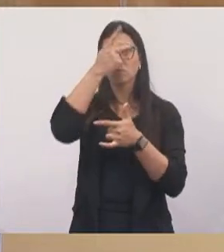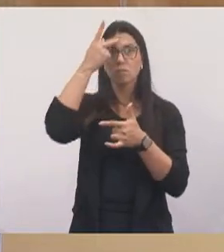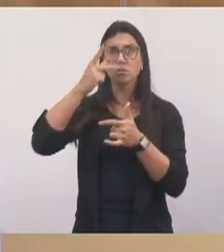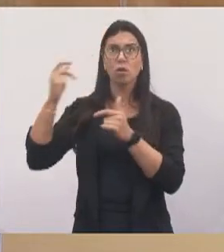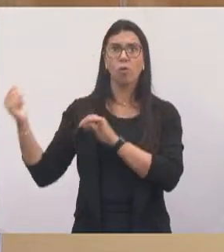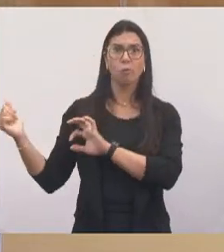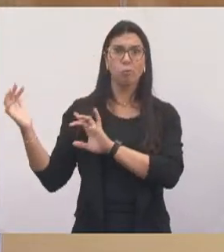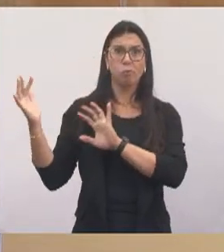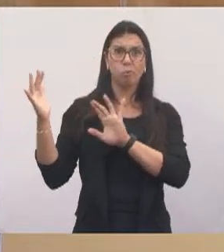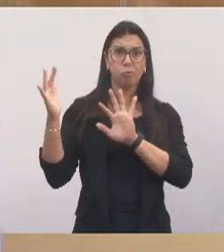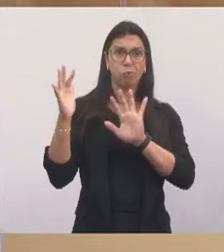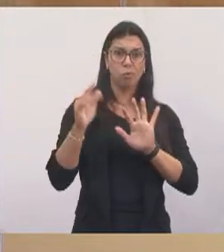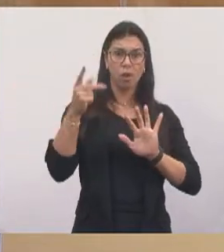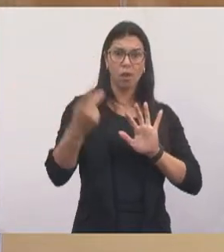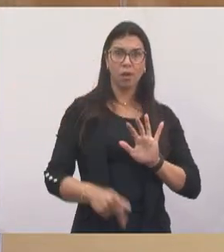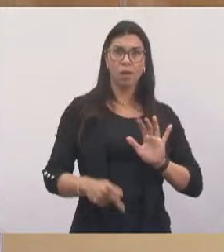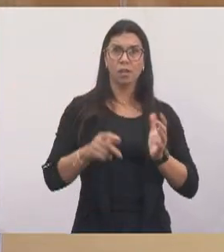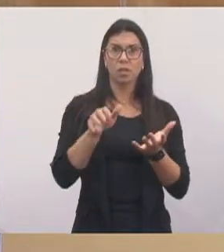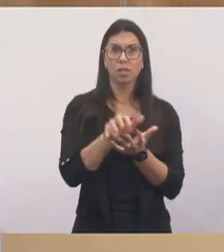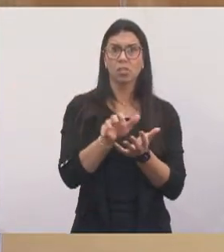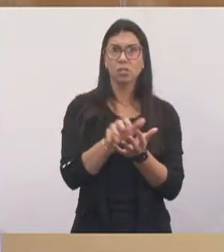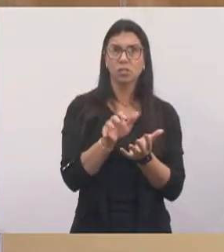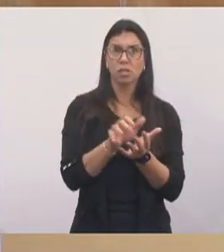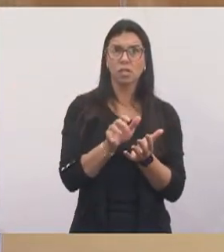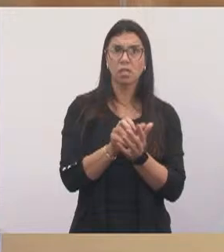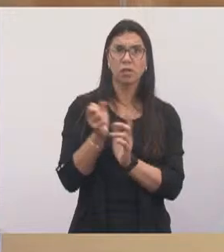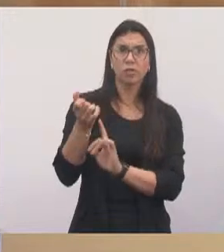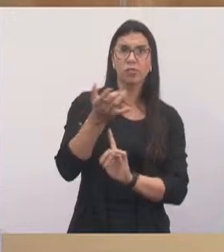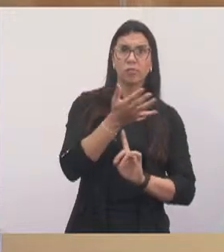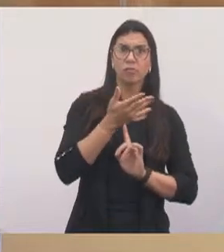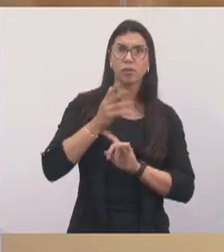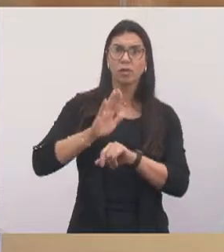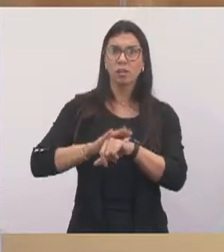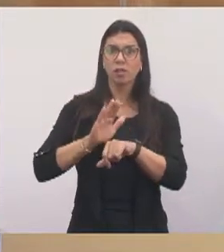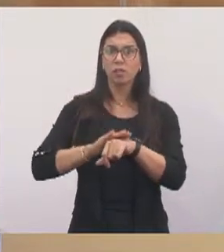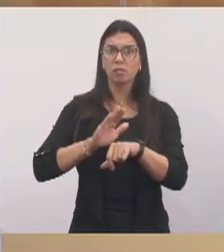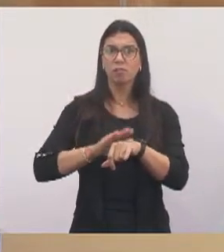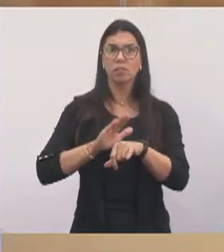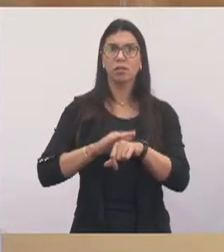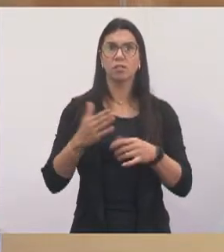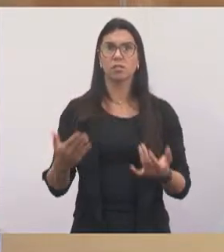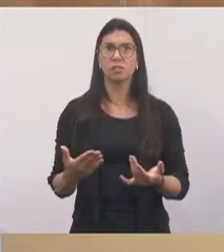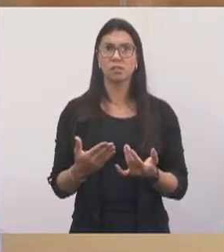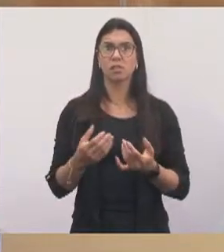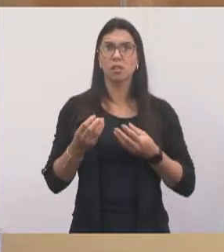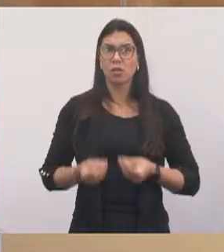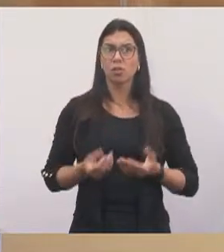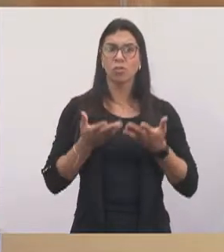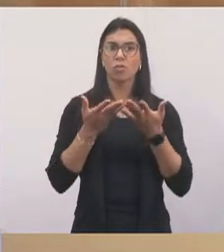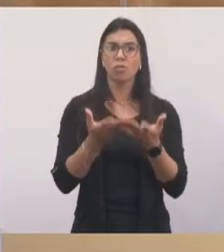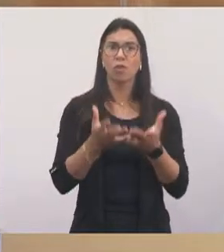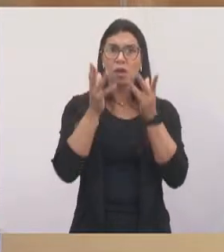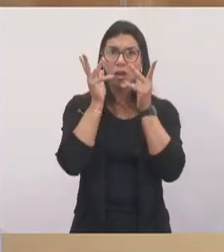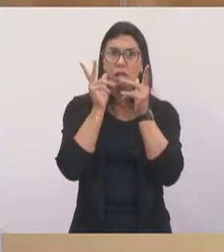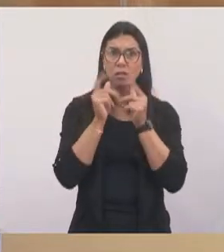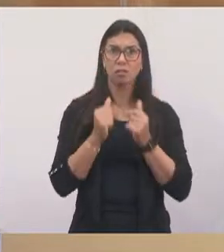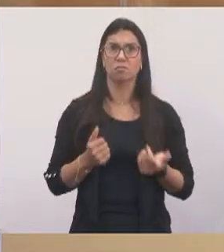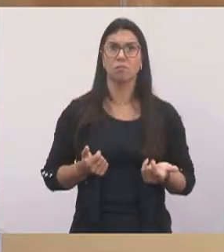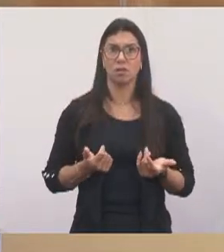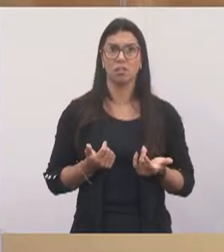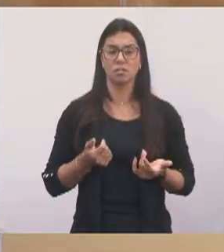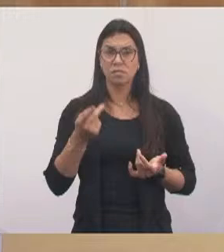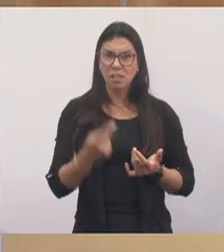aqui, pastor, fazer feira para tirar o problema que existe nas cidades vizinhas, doar esses animais, enquanto